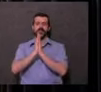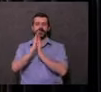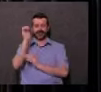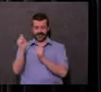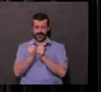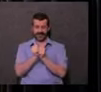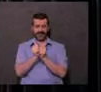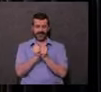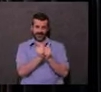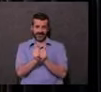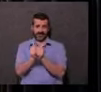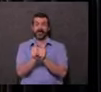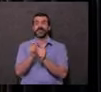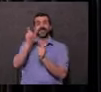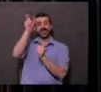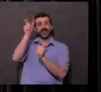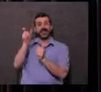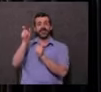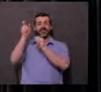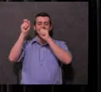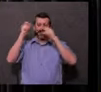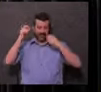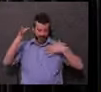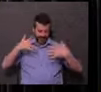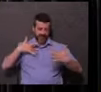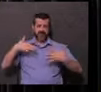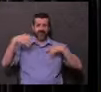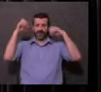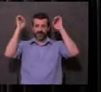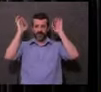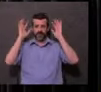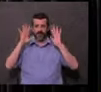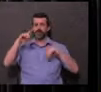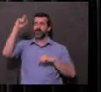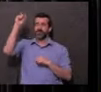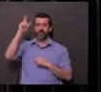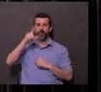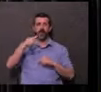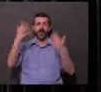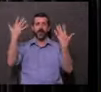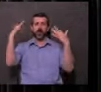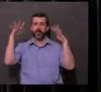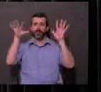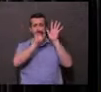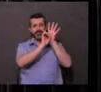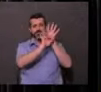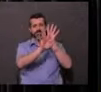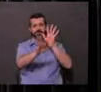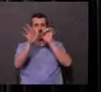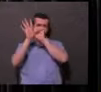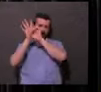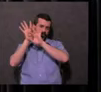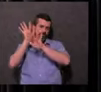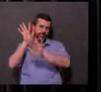mulher revestida de sol e que das suas mãos irradiam os reflexos de uma luz intensa que faz